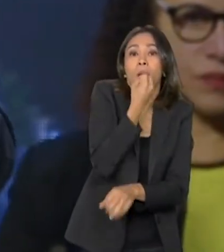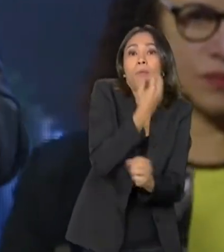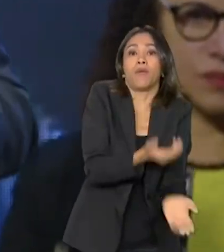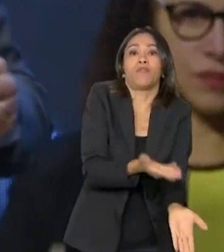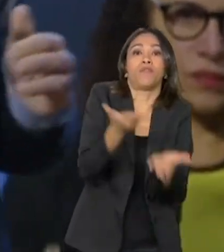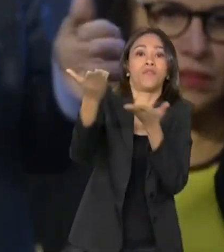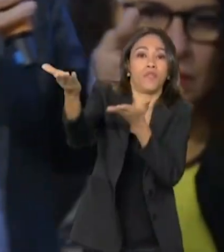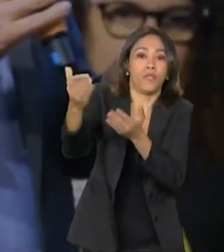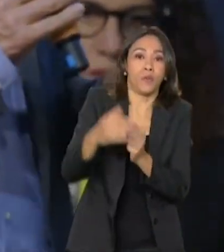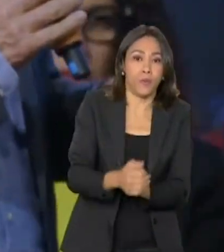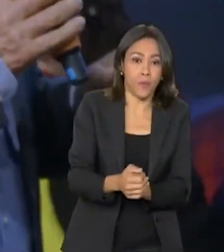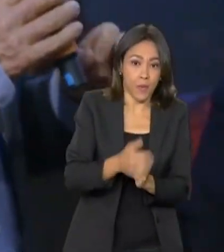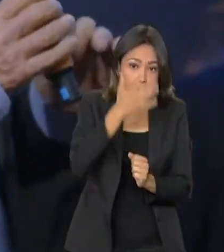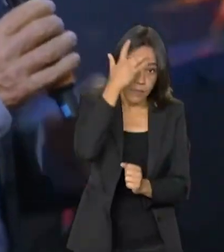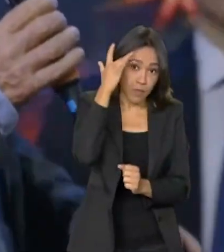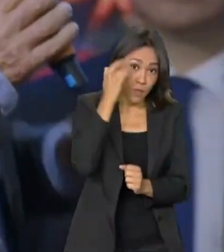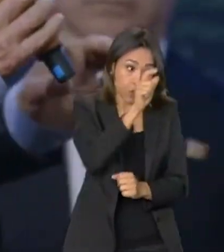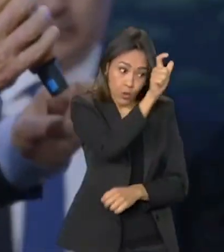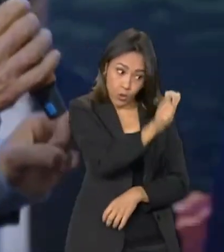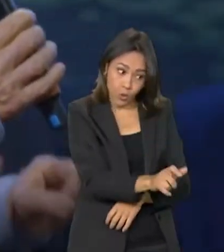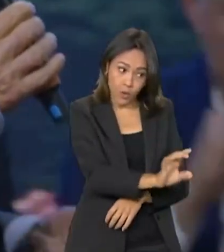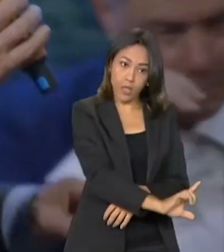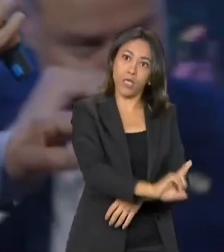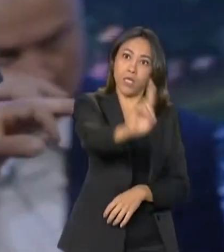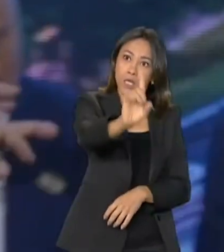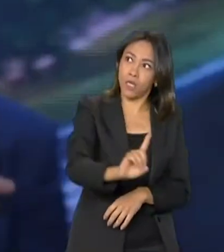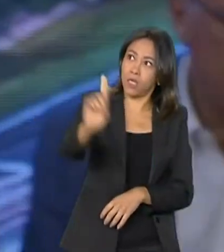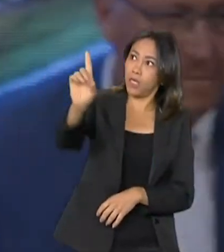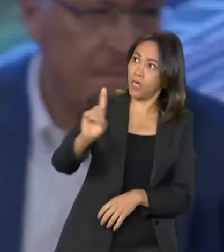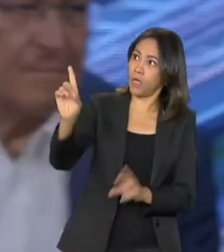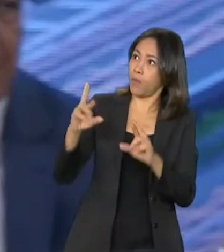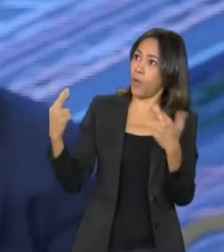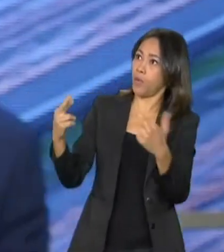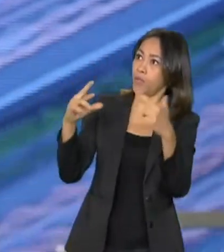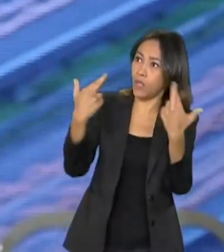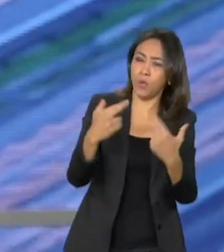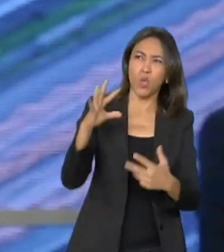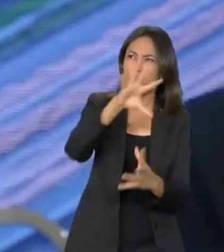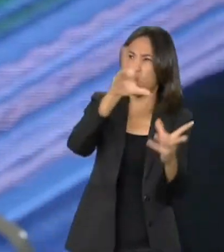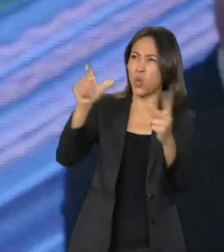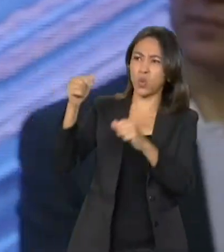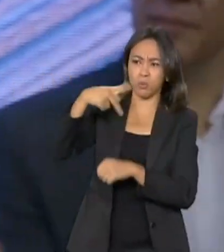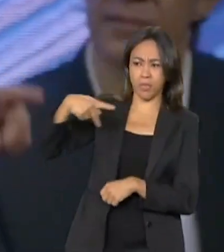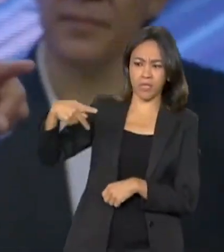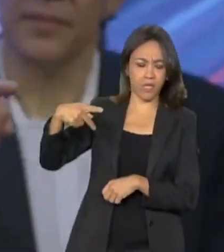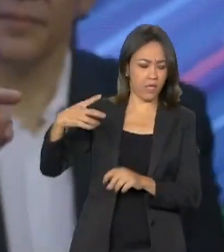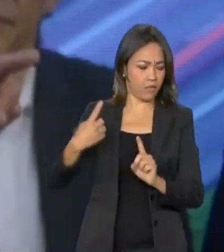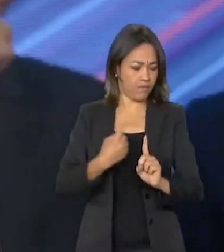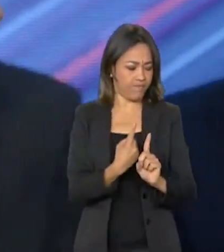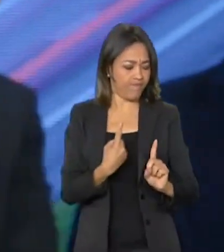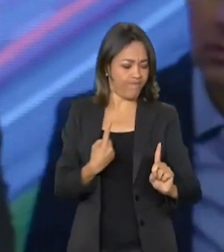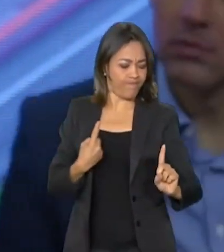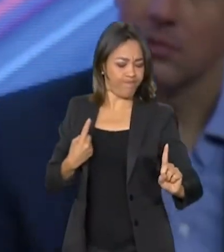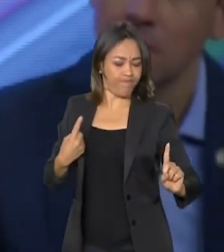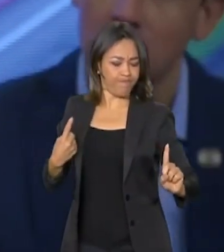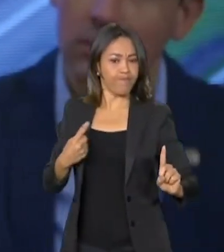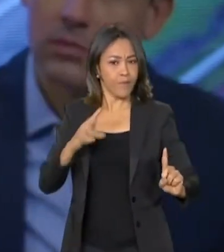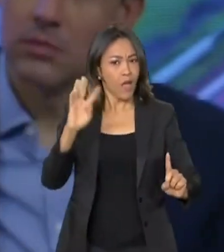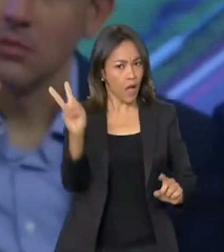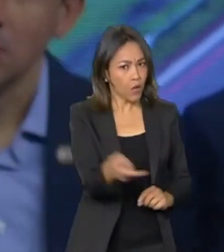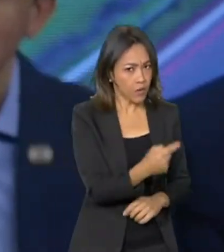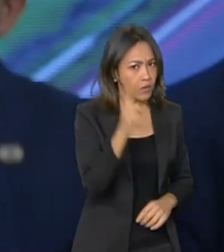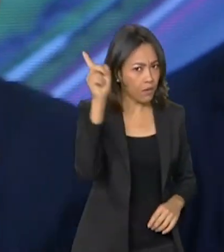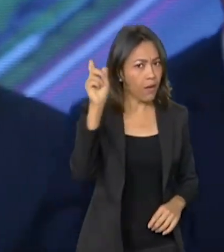cidadão, quando chegava numa reunião, todos os presidentes iam se afastando para não cumprimentar. Isso acontece. Uma vez eu fui na África